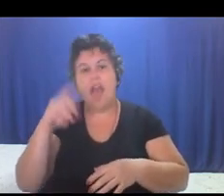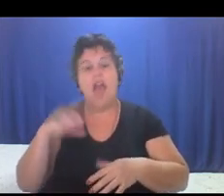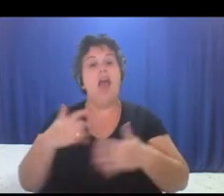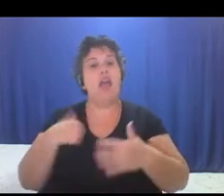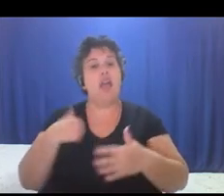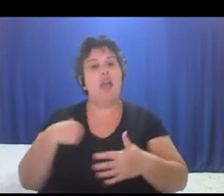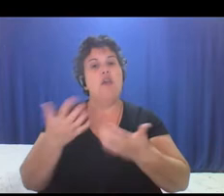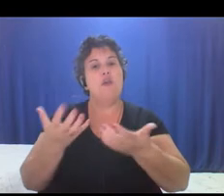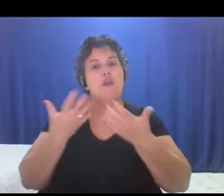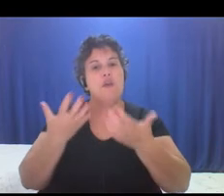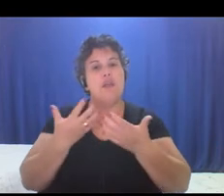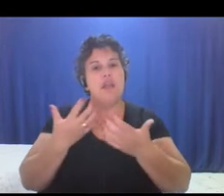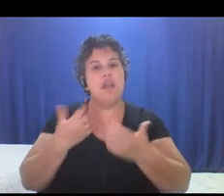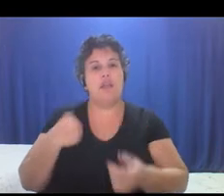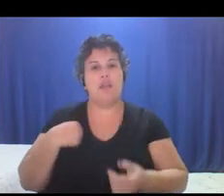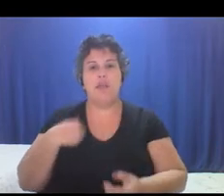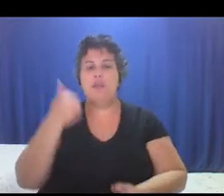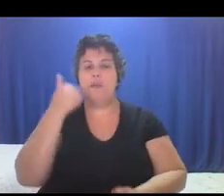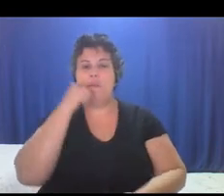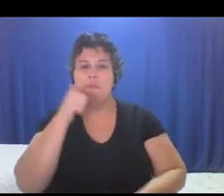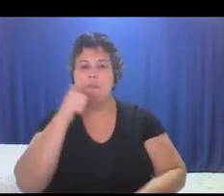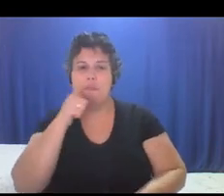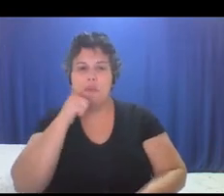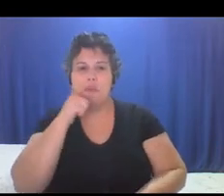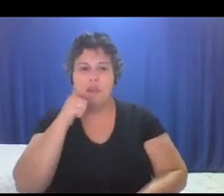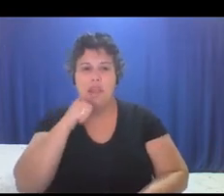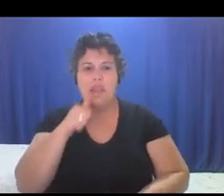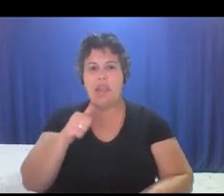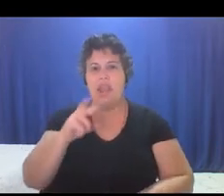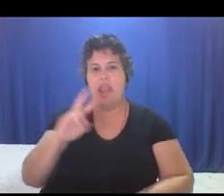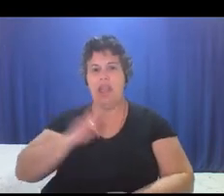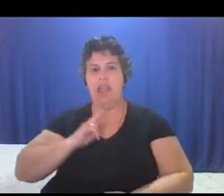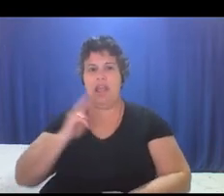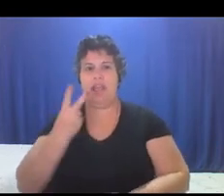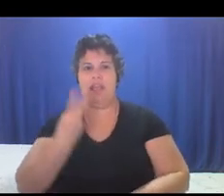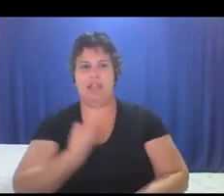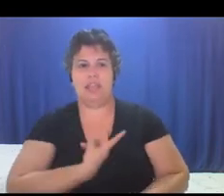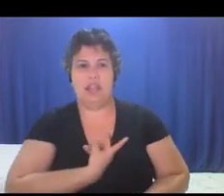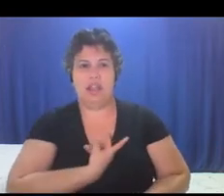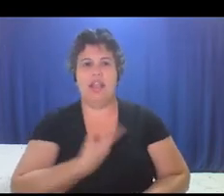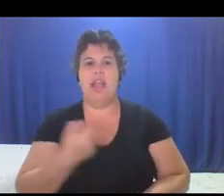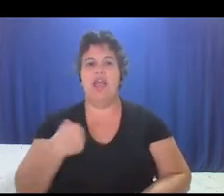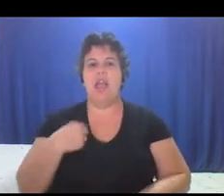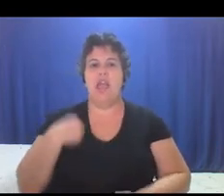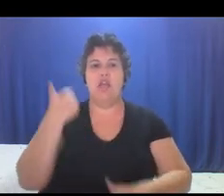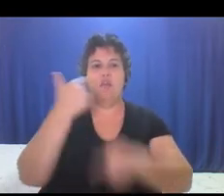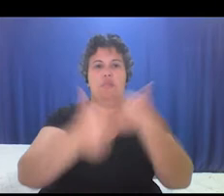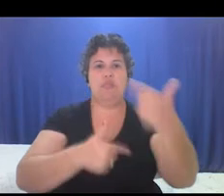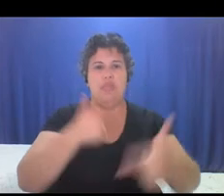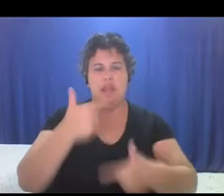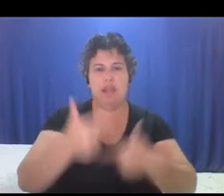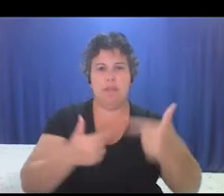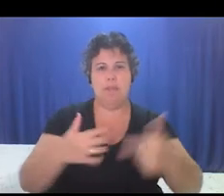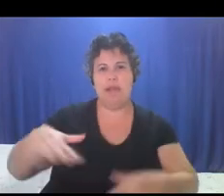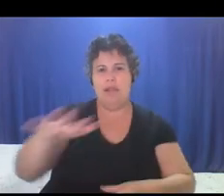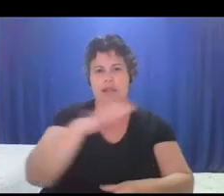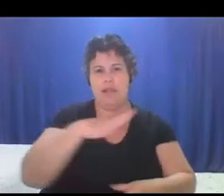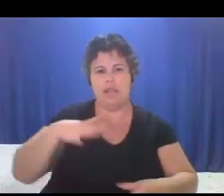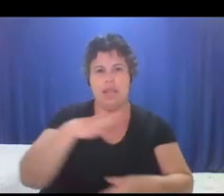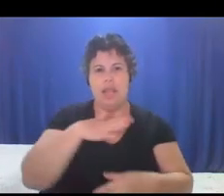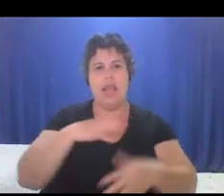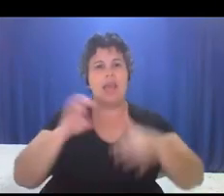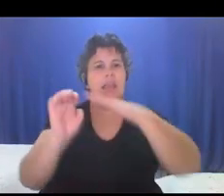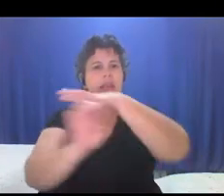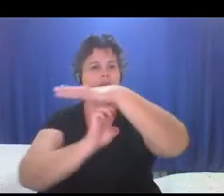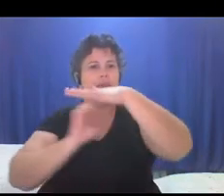por ser uma mulher trans, estar na posição que eu estou hoje, né, como tech recruiter, estando em uma empresa de grande